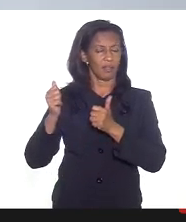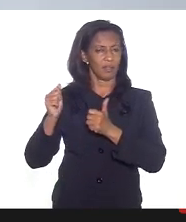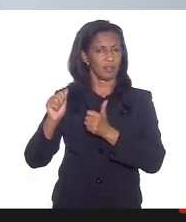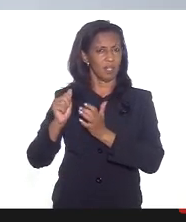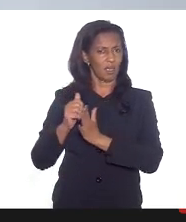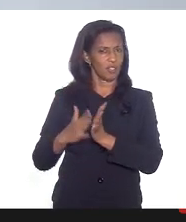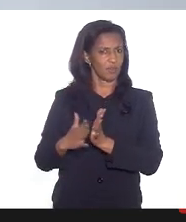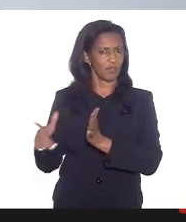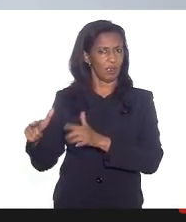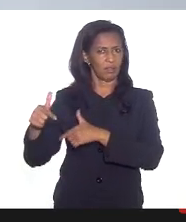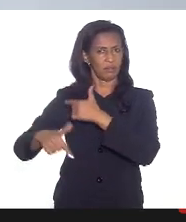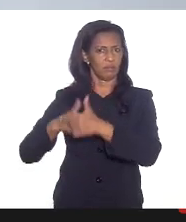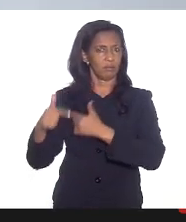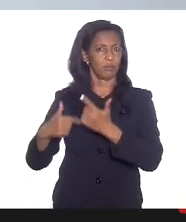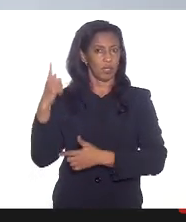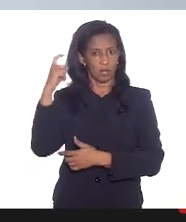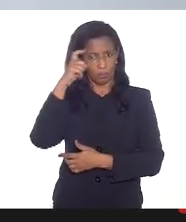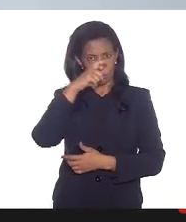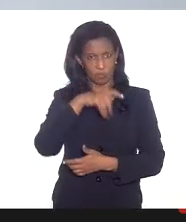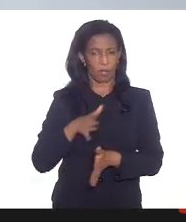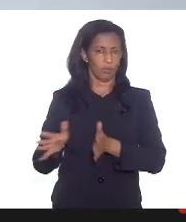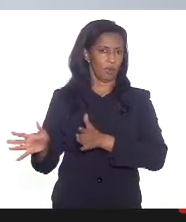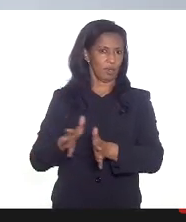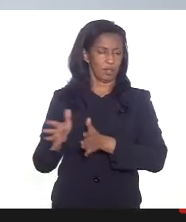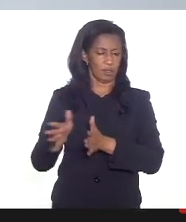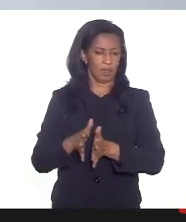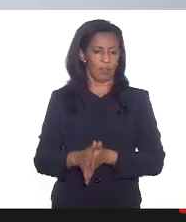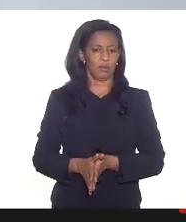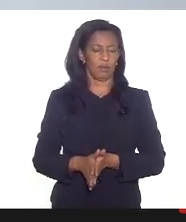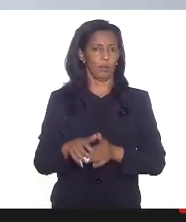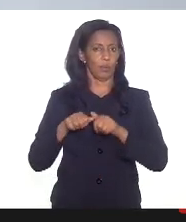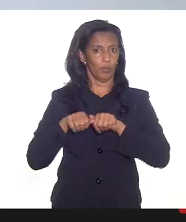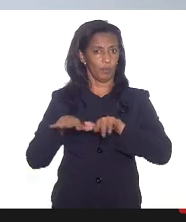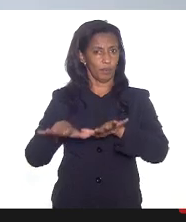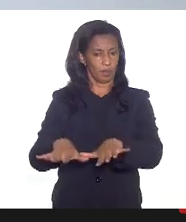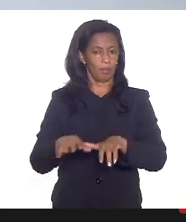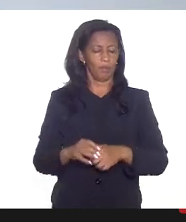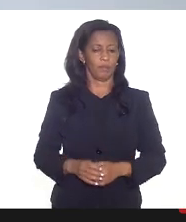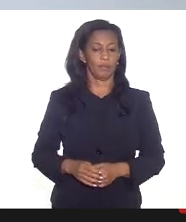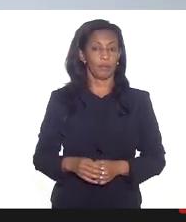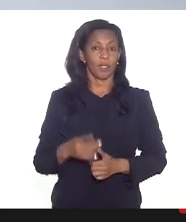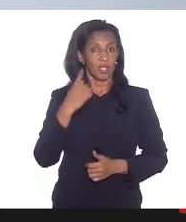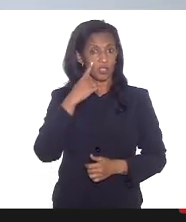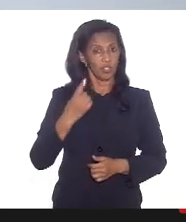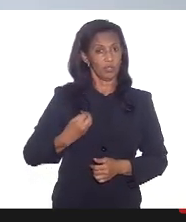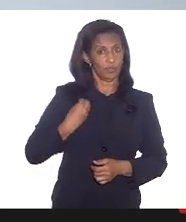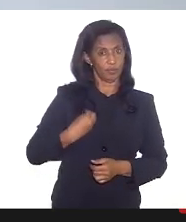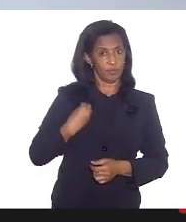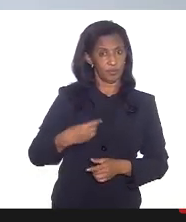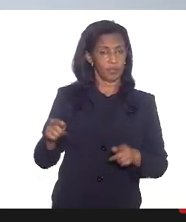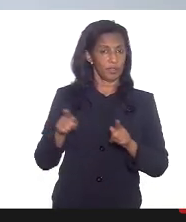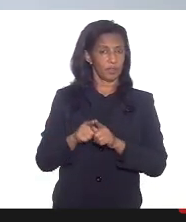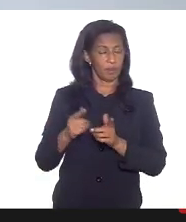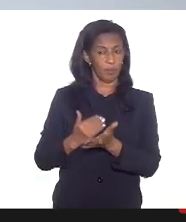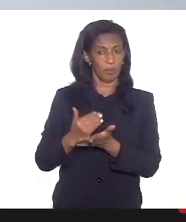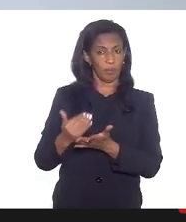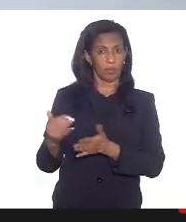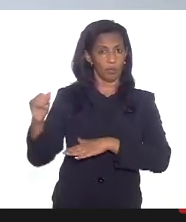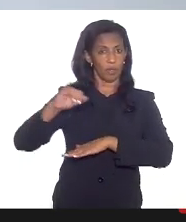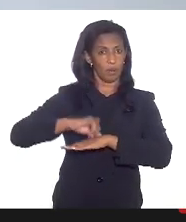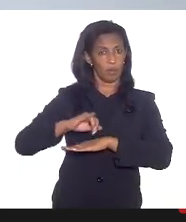porque ainda existe uma dificuldade da atividade do acesso no território conta da pandemia e a gente visão desmonte da atenção primária não